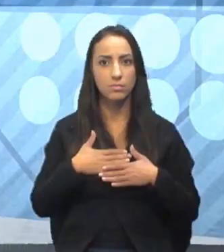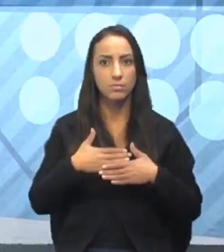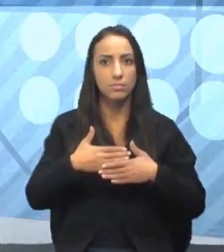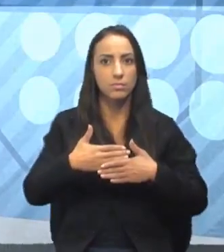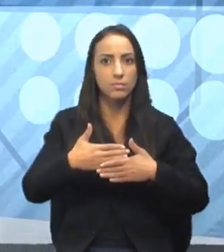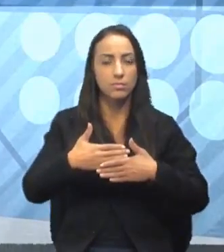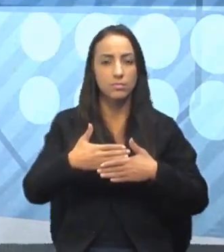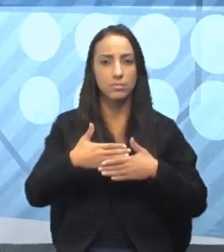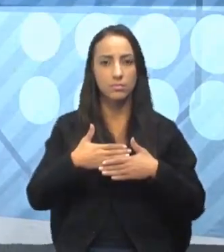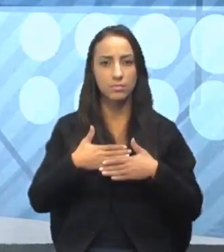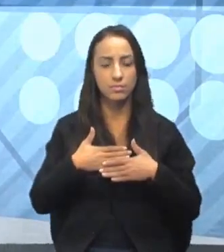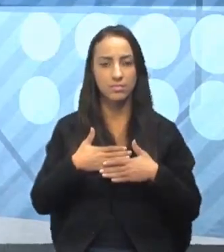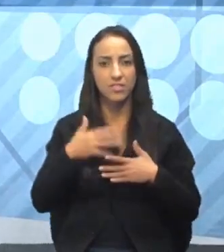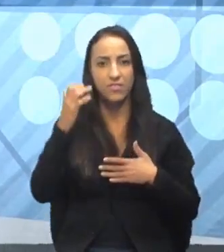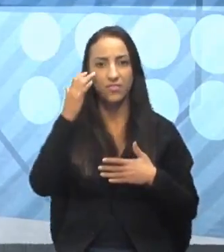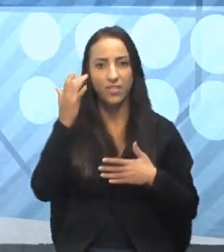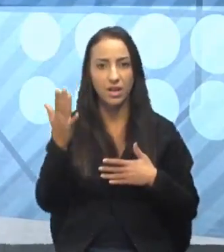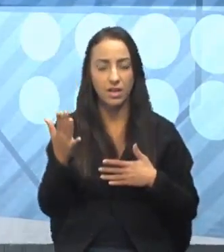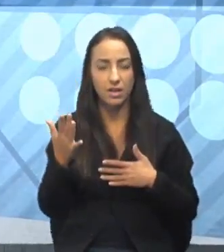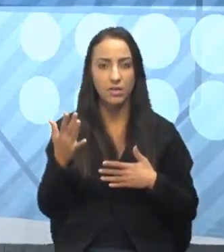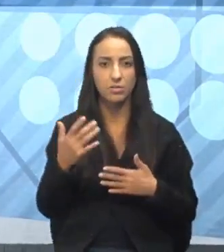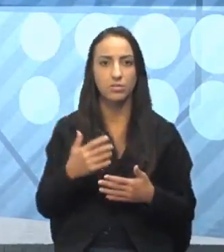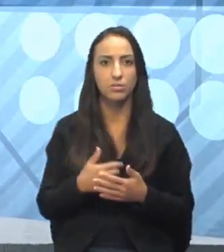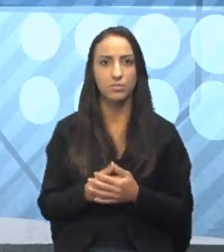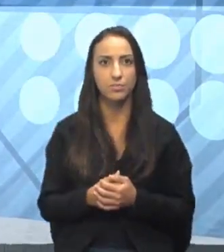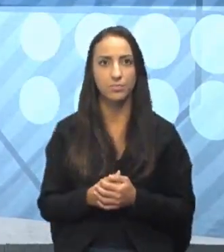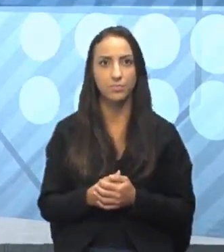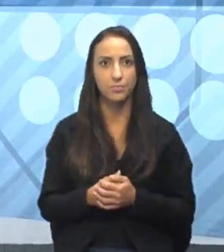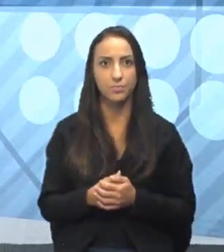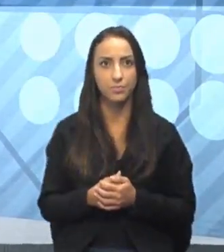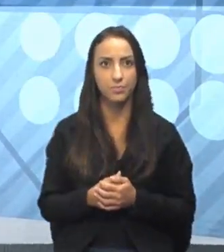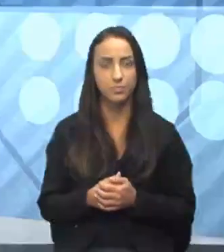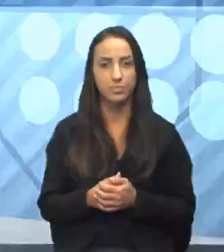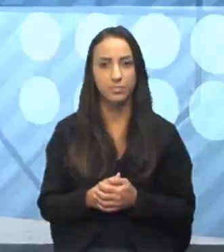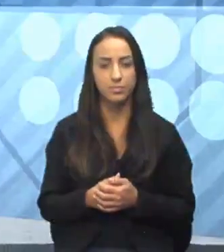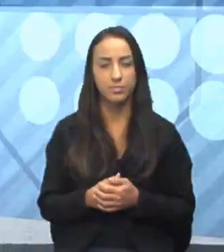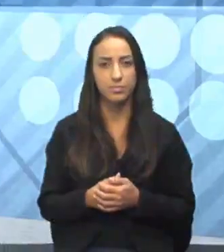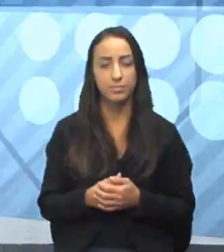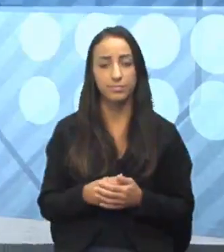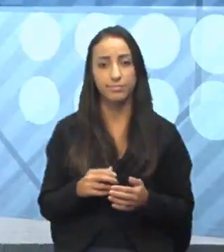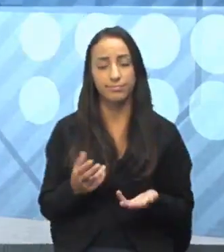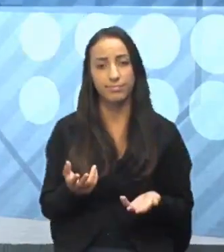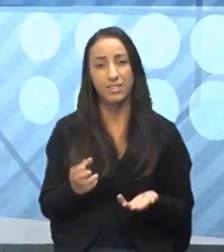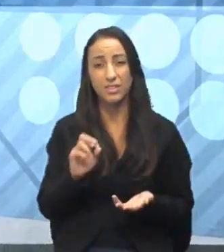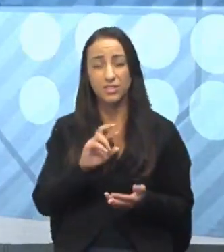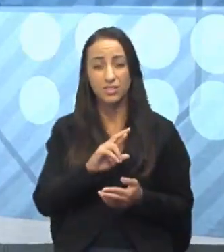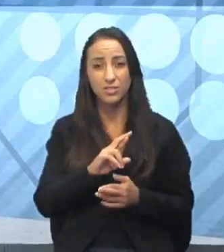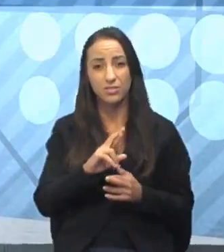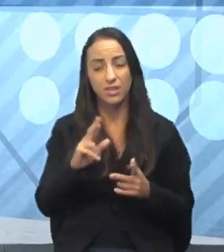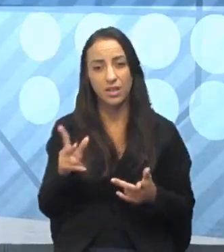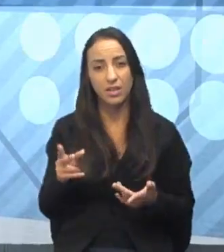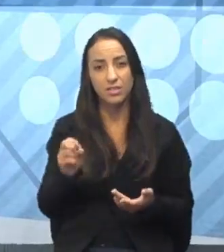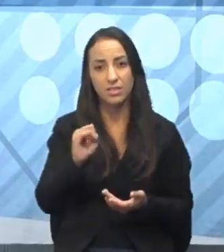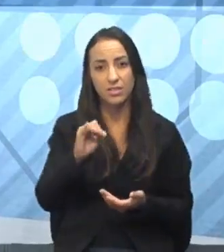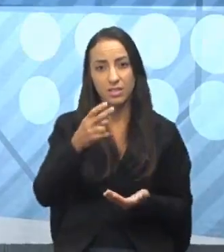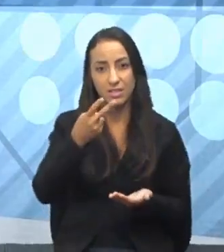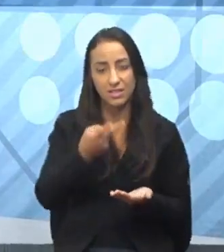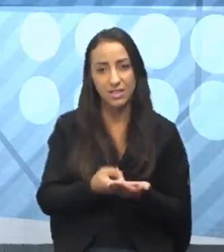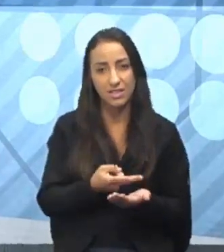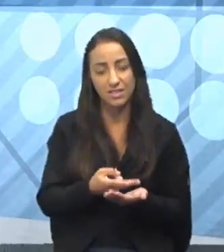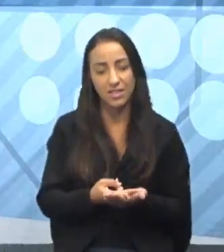consegue expandir sem dificuldade, porque você não tem o peso do corpo, diferente de estar deitado, né? Tem